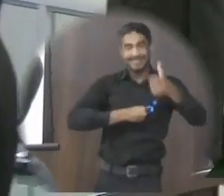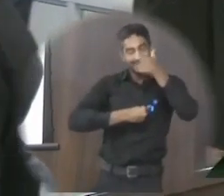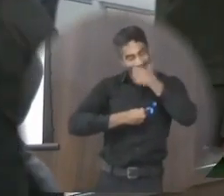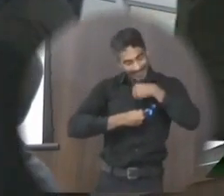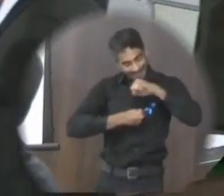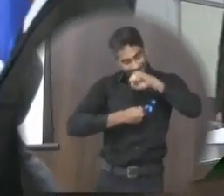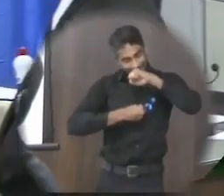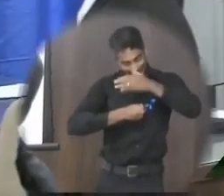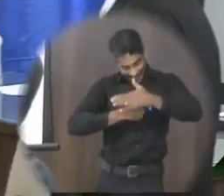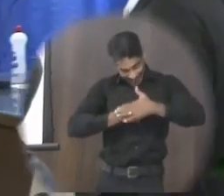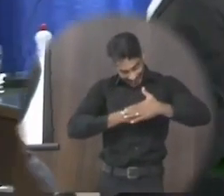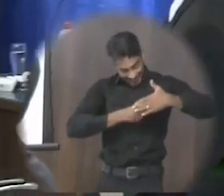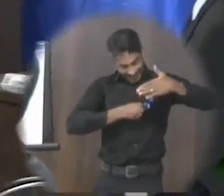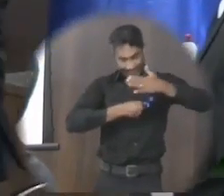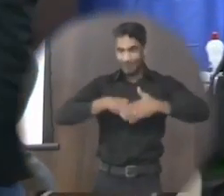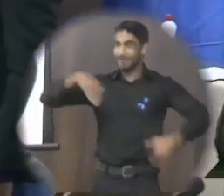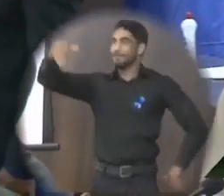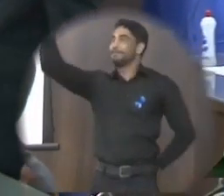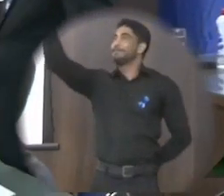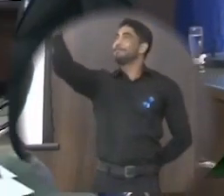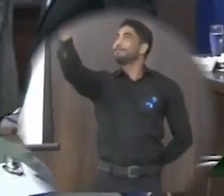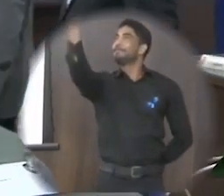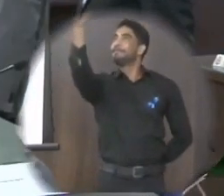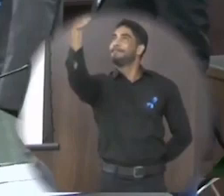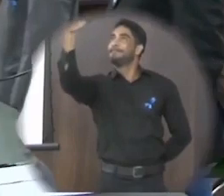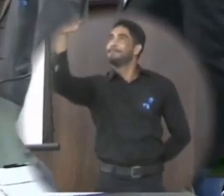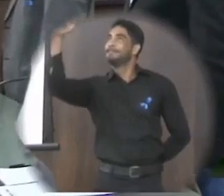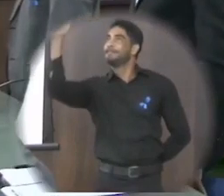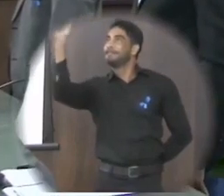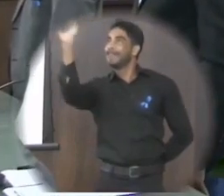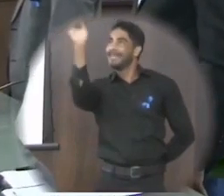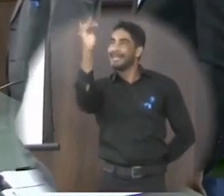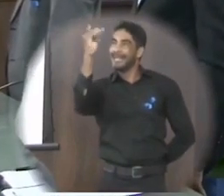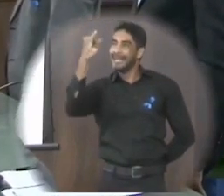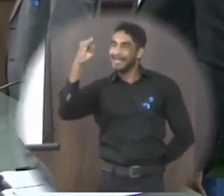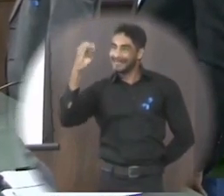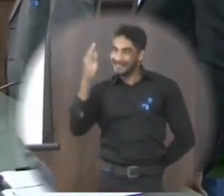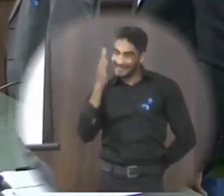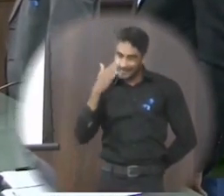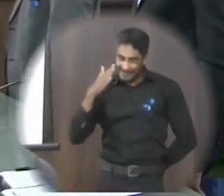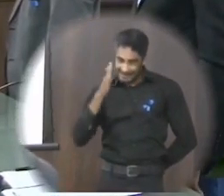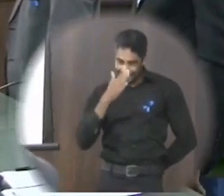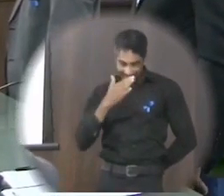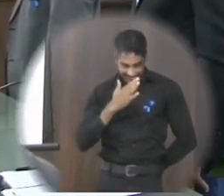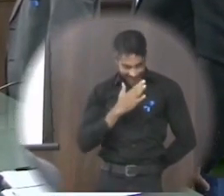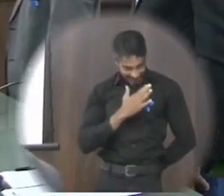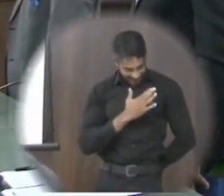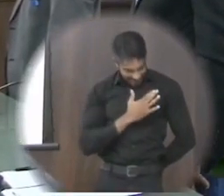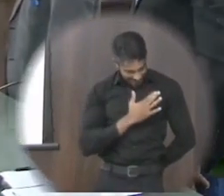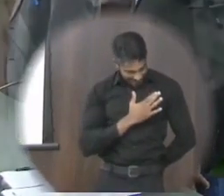deste sol és mais gentil, pátria amada, Brasil.